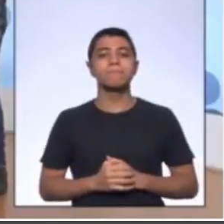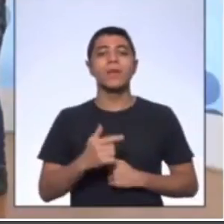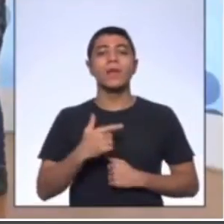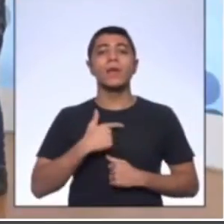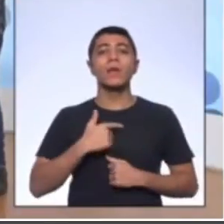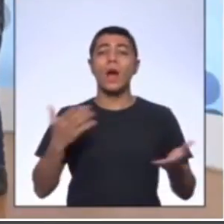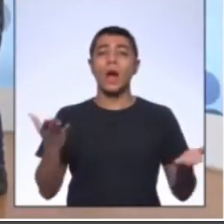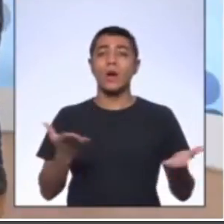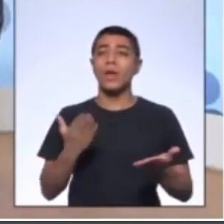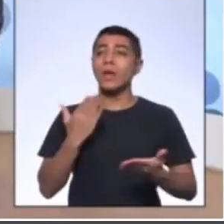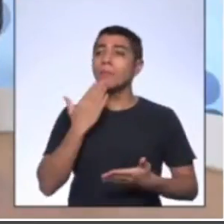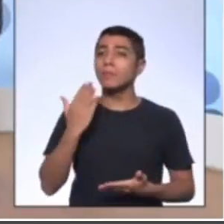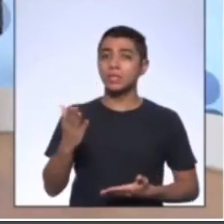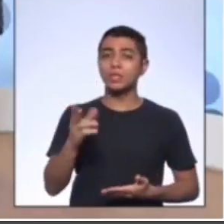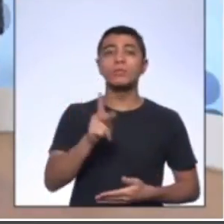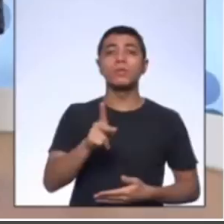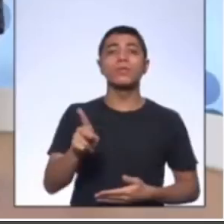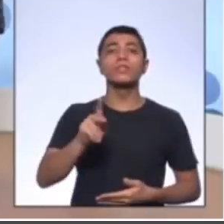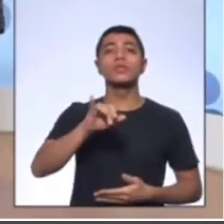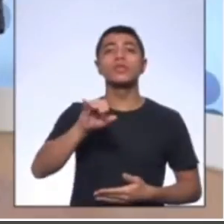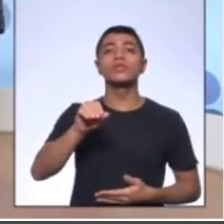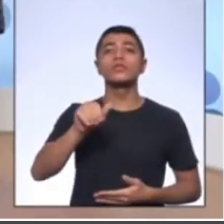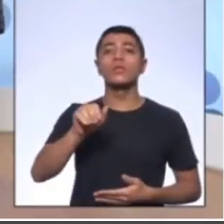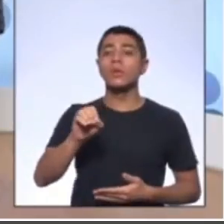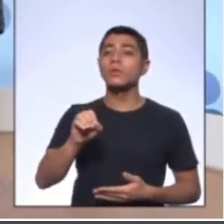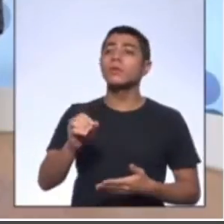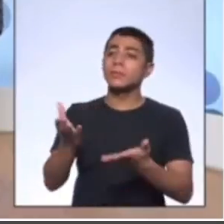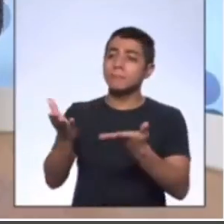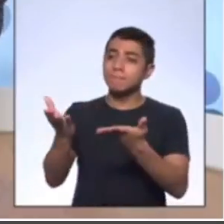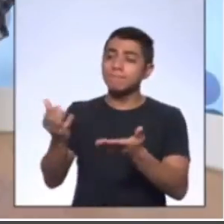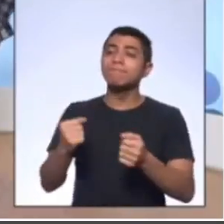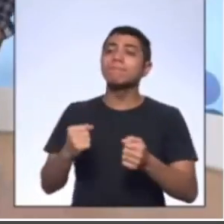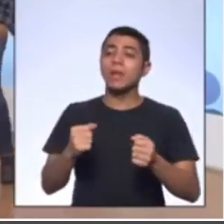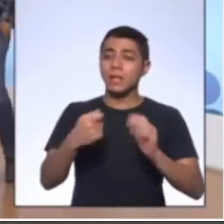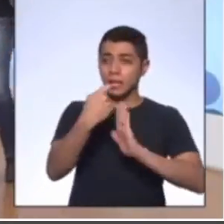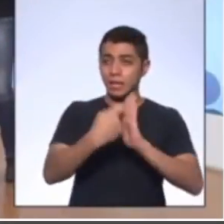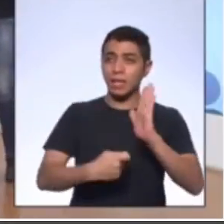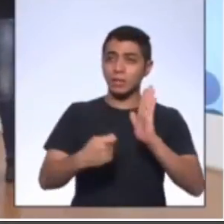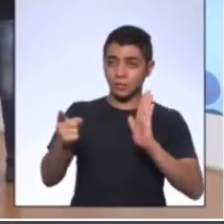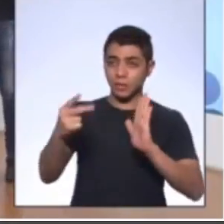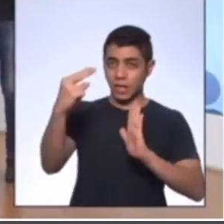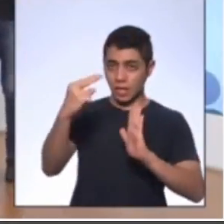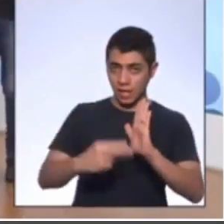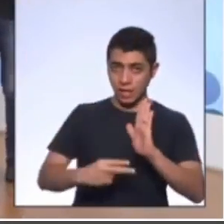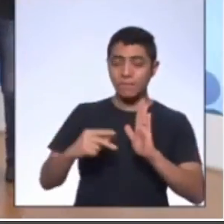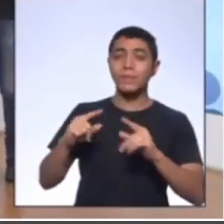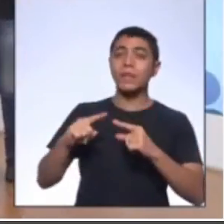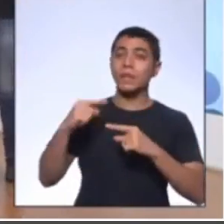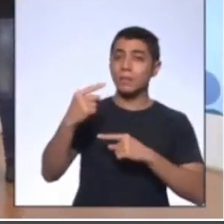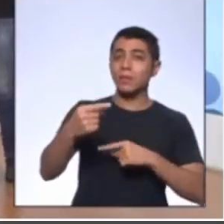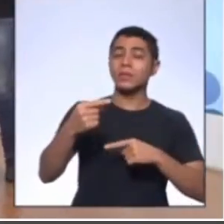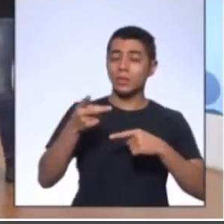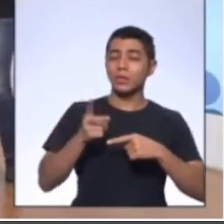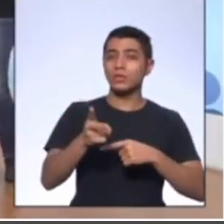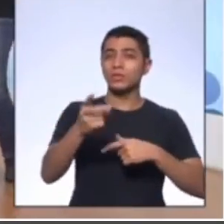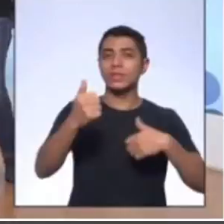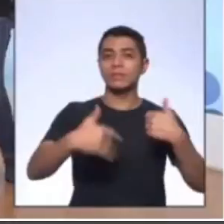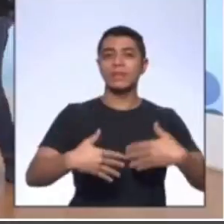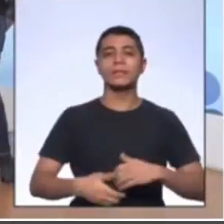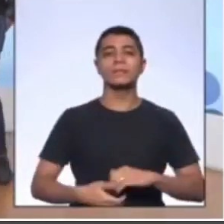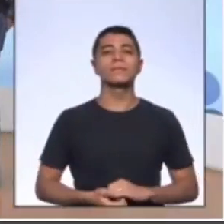né da uma lidinha para nós aqui nesse trechinho e a gente vai continuar explicando ai tá ótimo